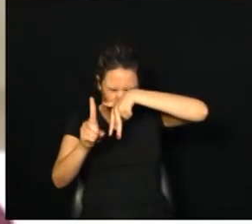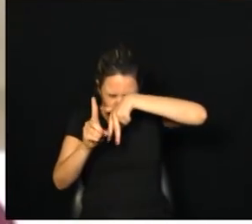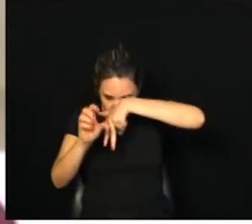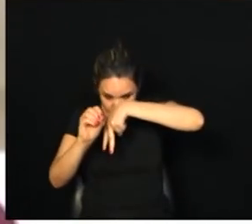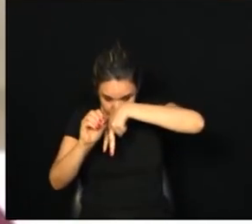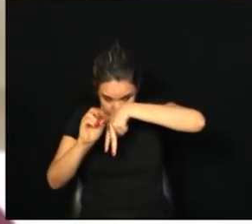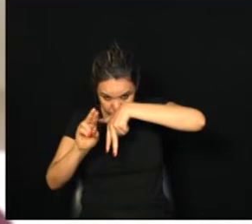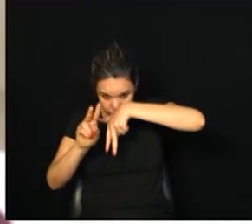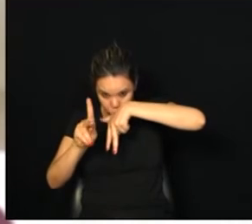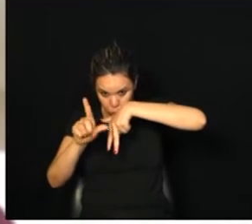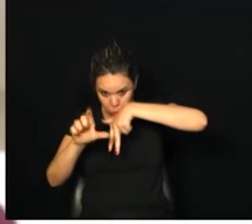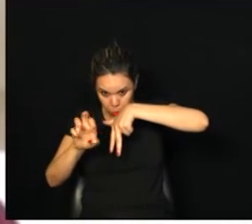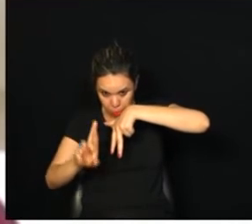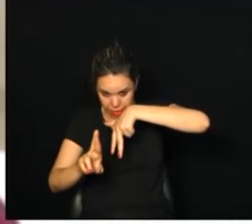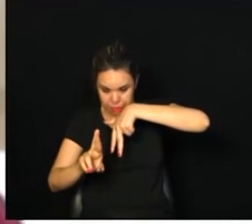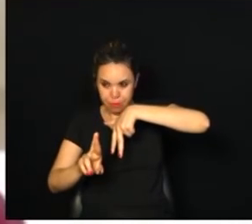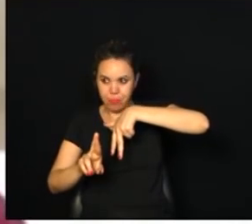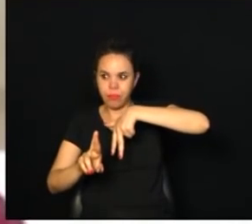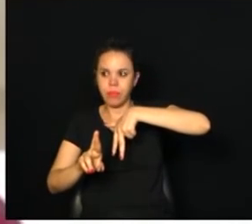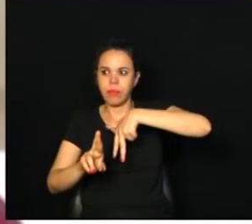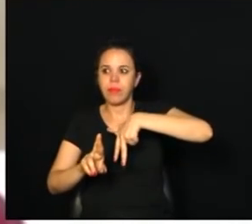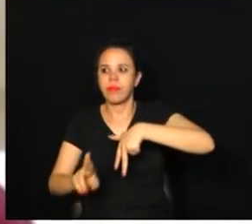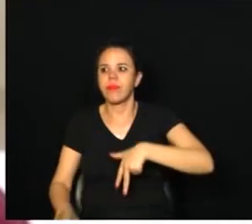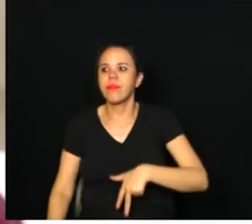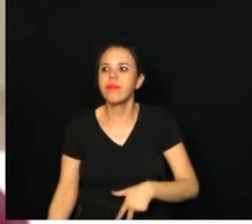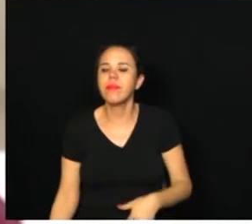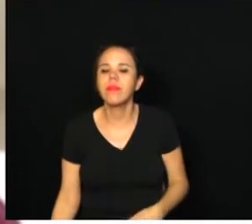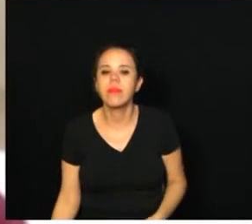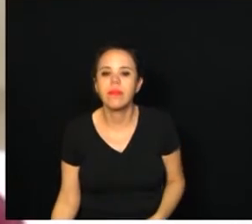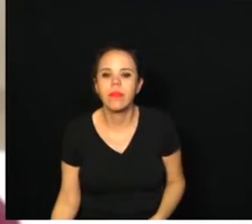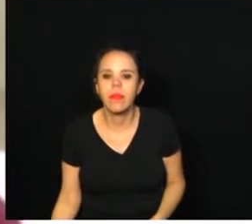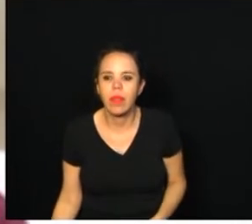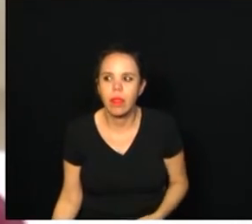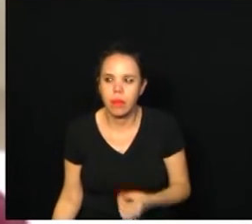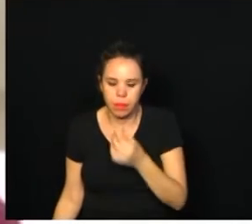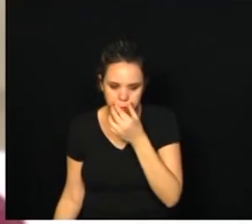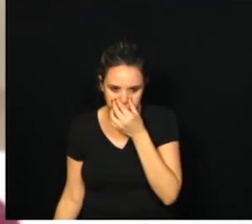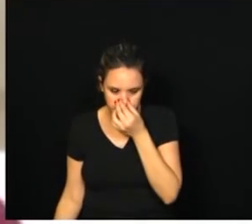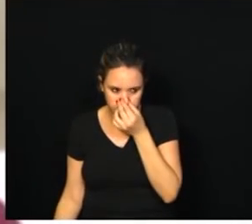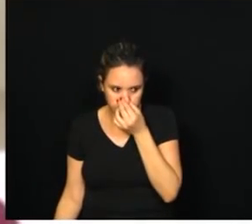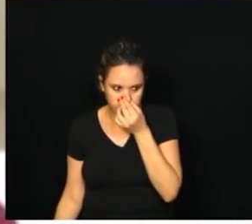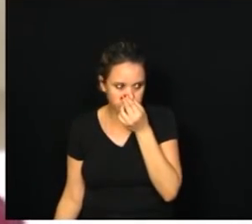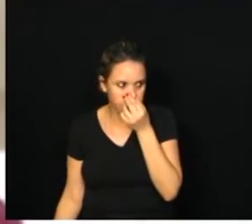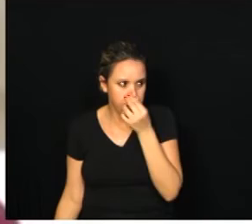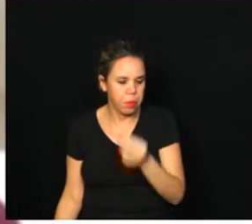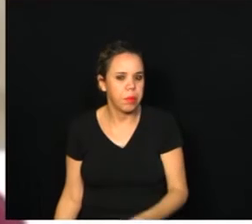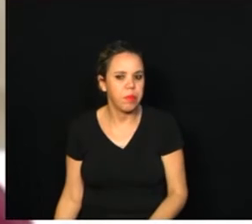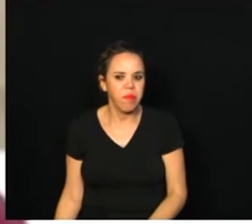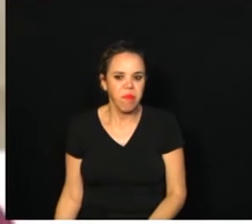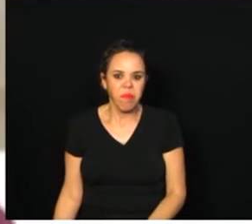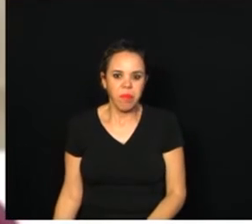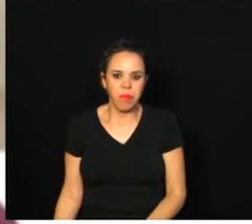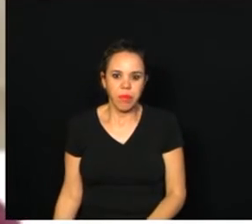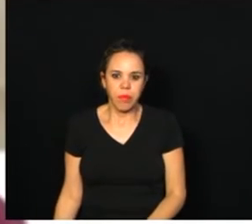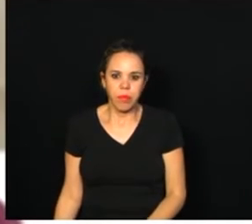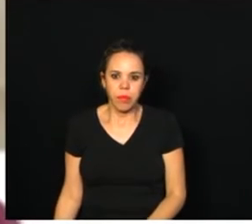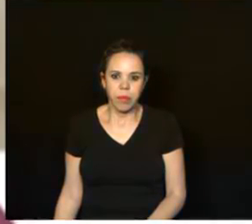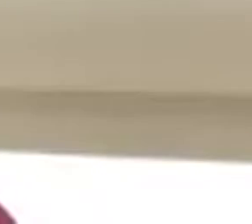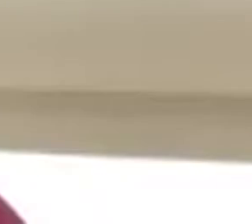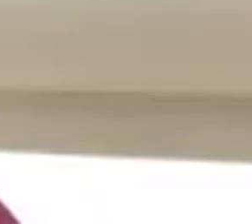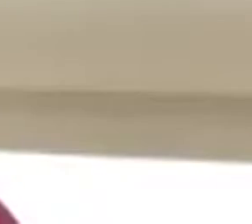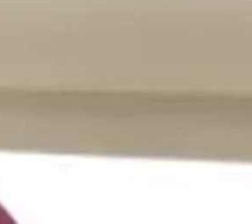das mulheres, não é? E como que a pessoa grávida percebe que tem alguma coisa errada, doutora? Como que chega a esse